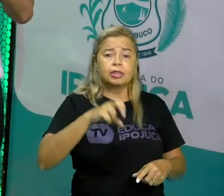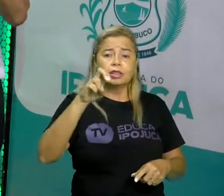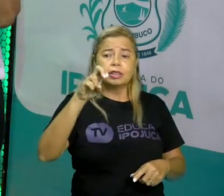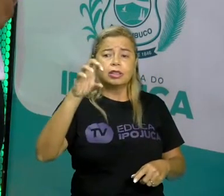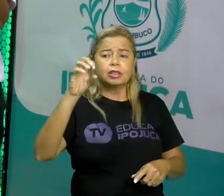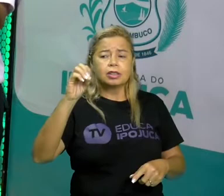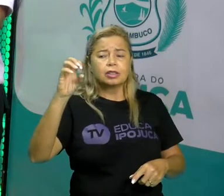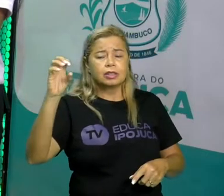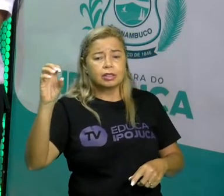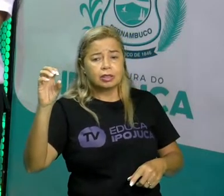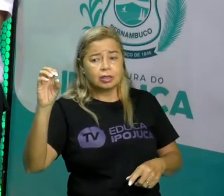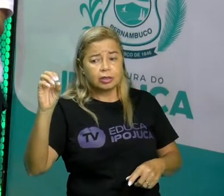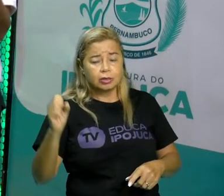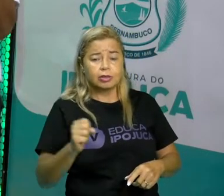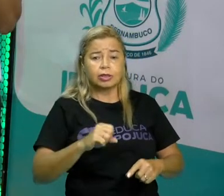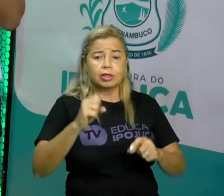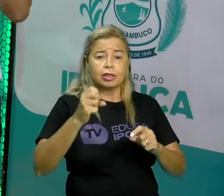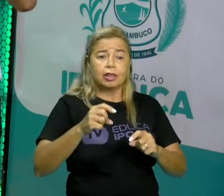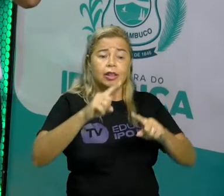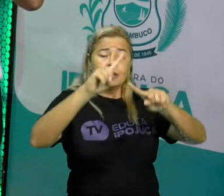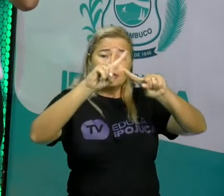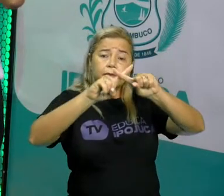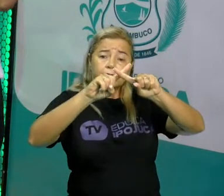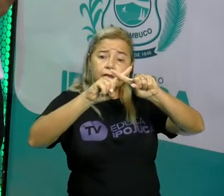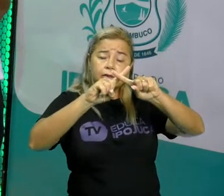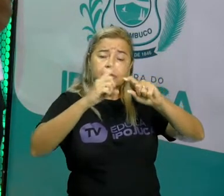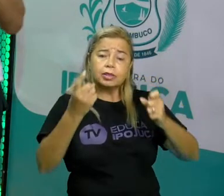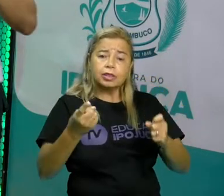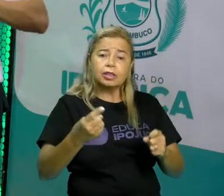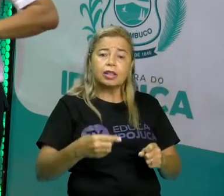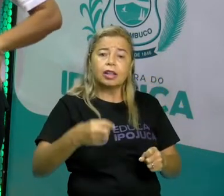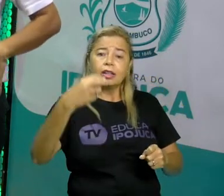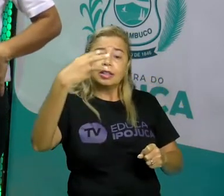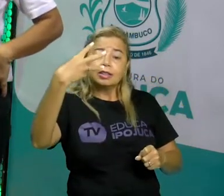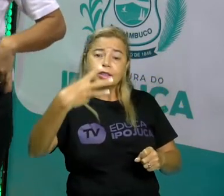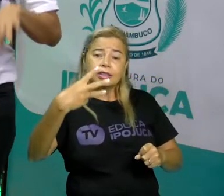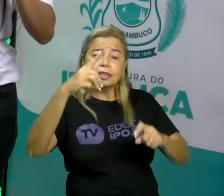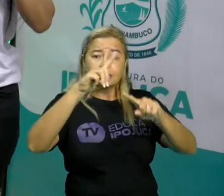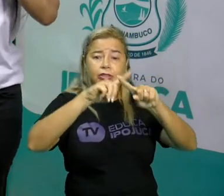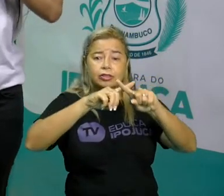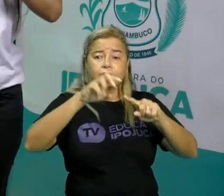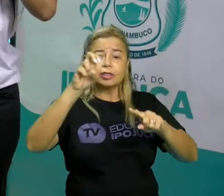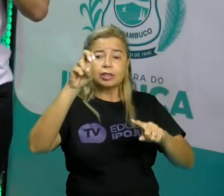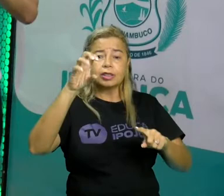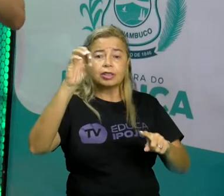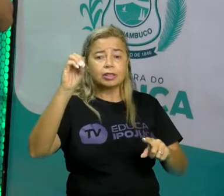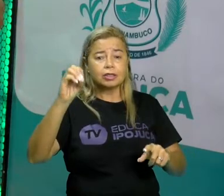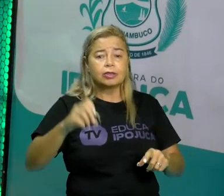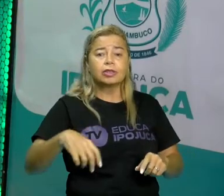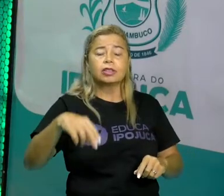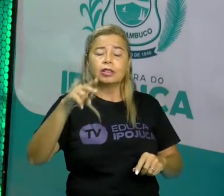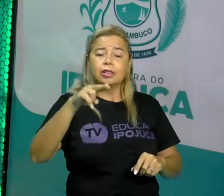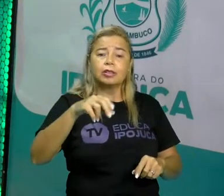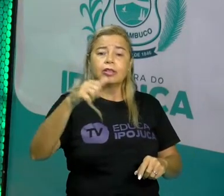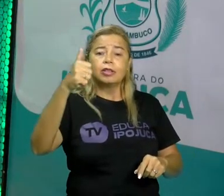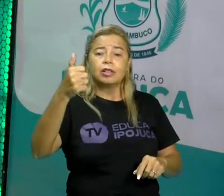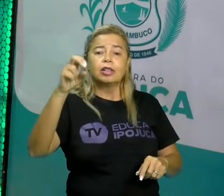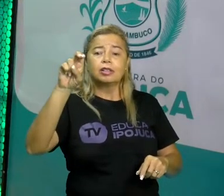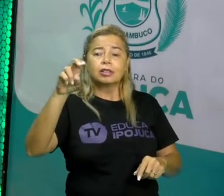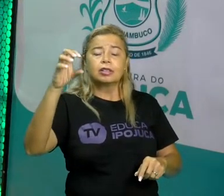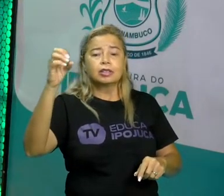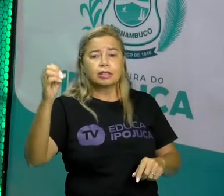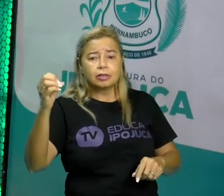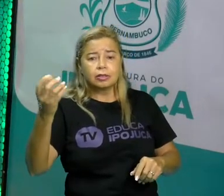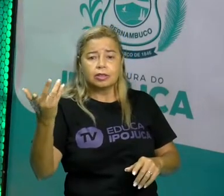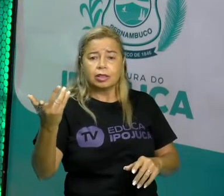vezes 50, 150. E assim nós vamos aprendendo a construir a nossa reta